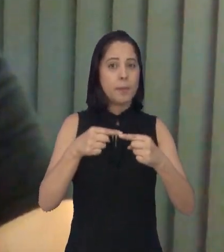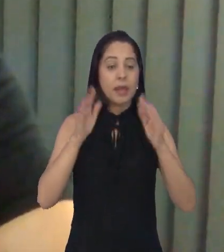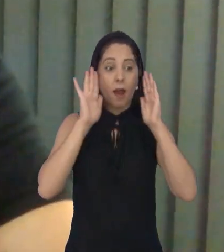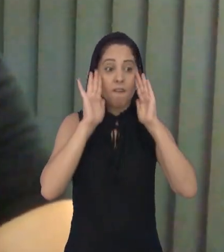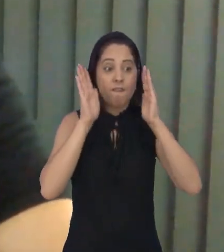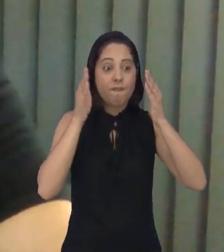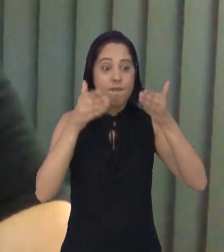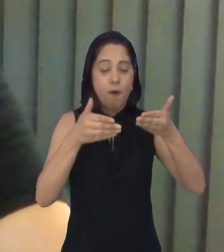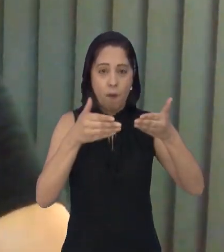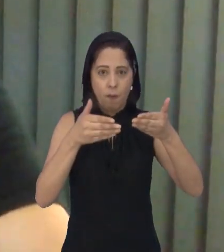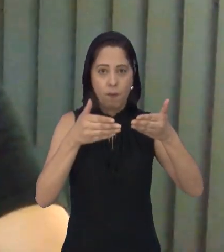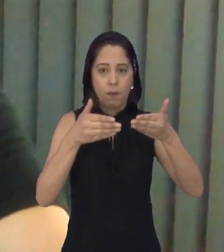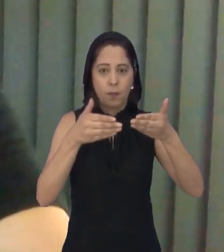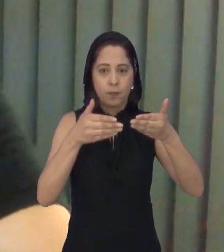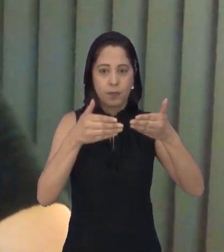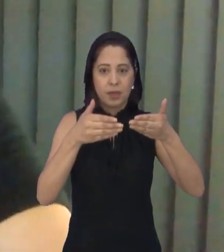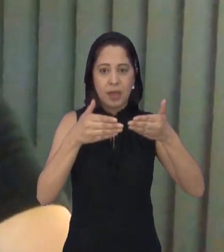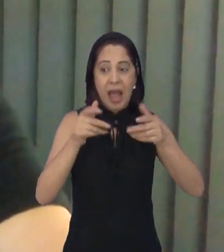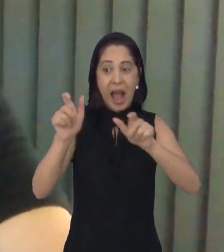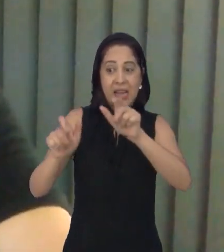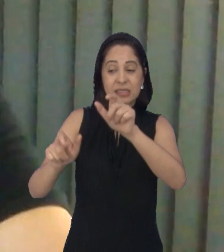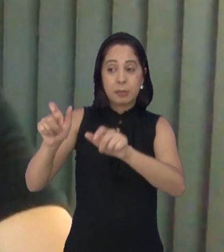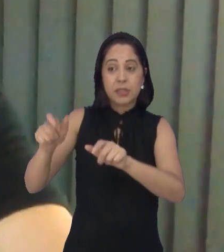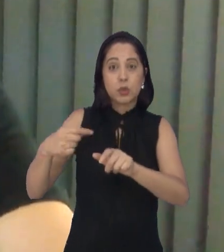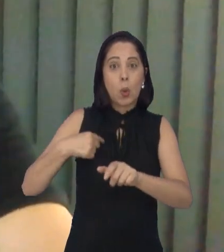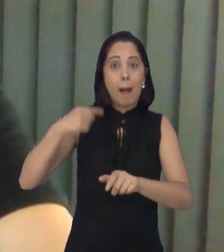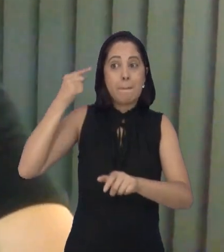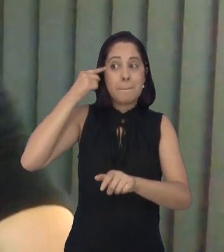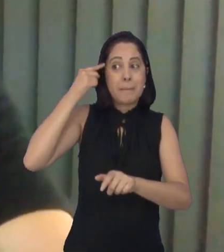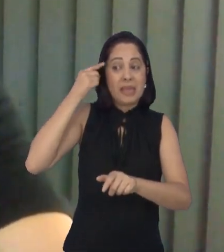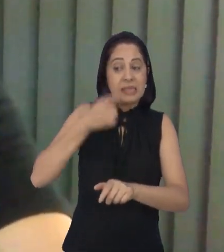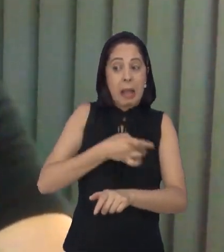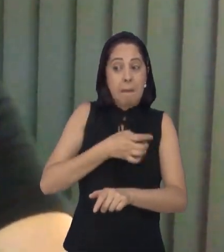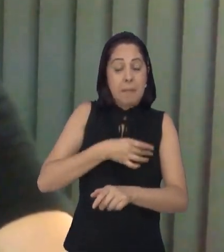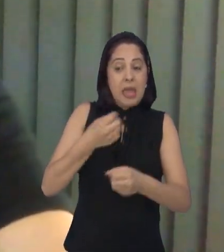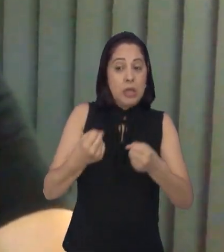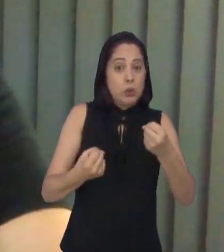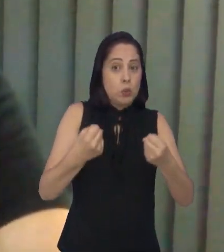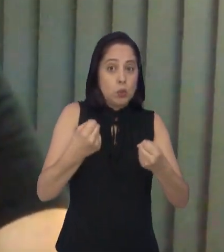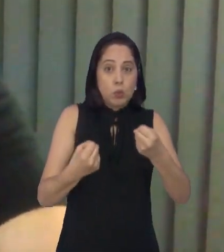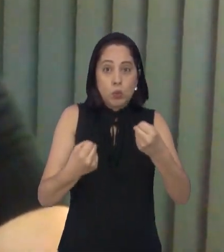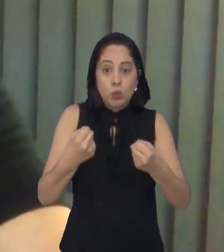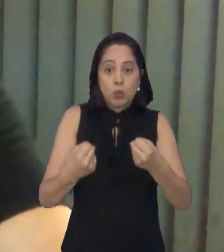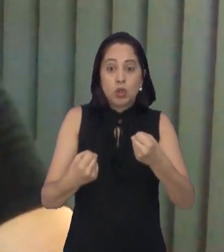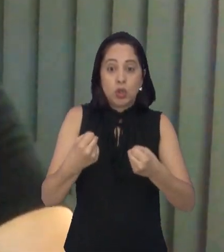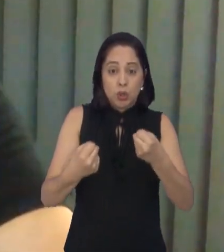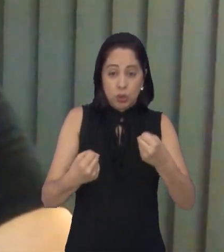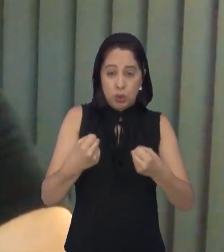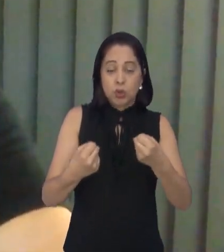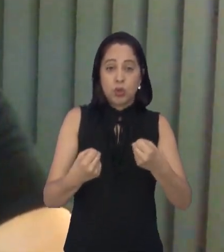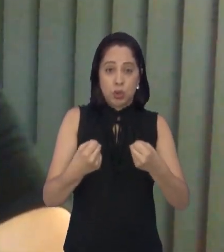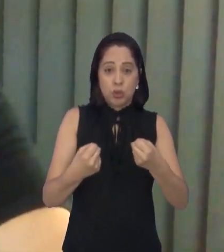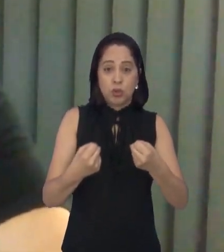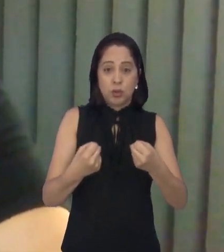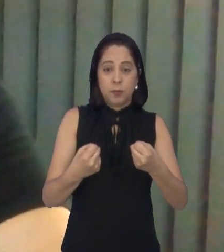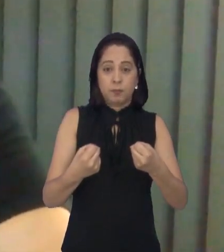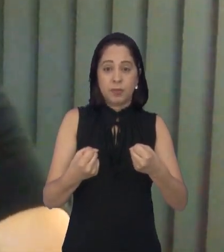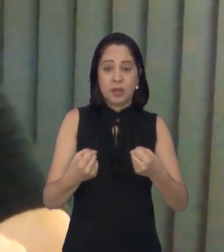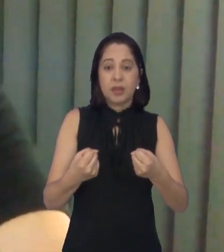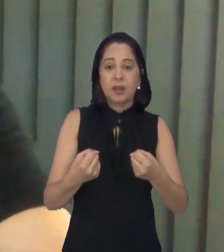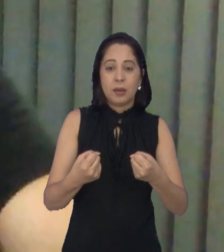concentração, né? As pessoas ficam com medo de dirigir, porque eu acho que no fundo a Marcela pode falar um pouquinho disso